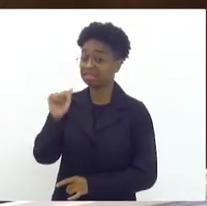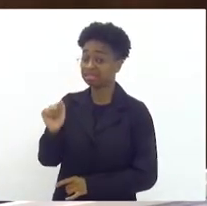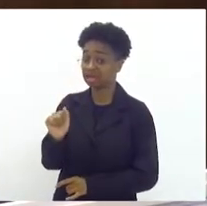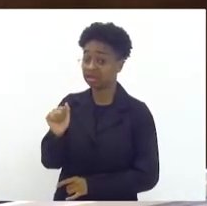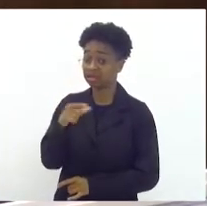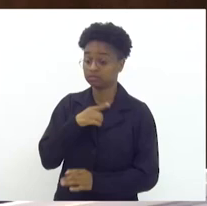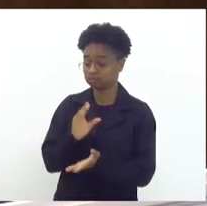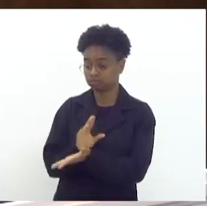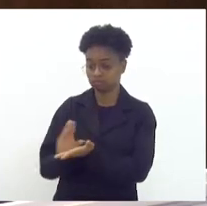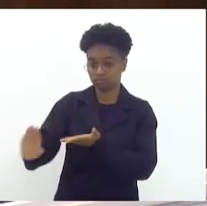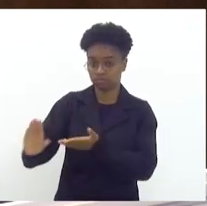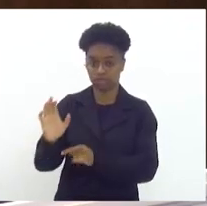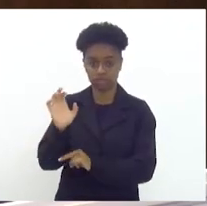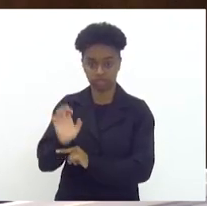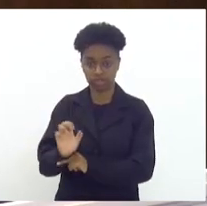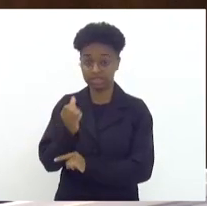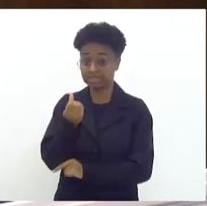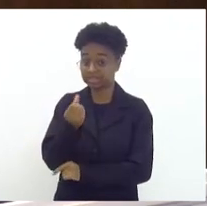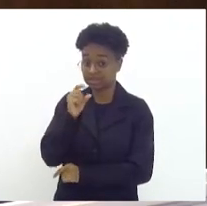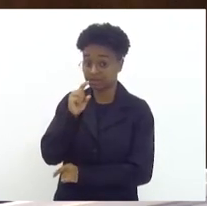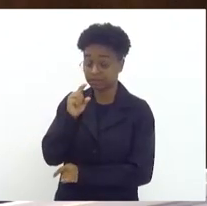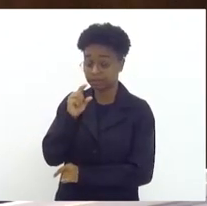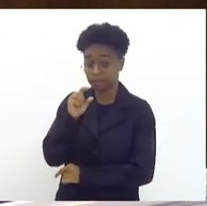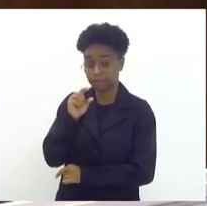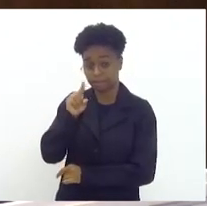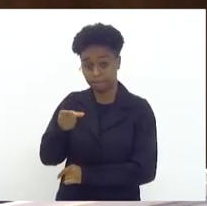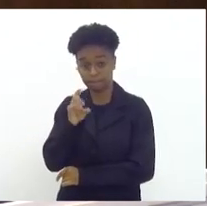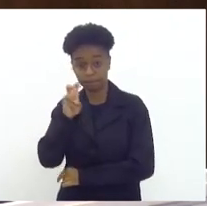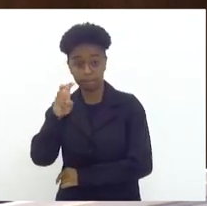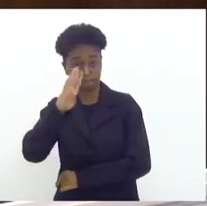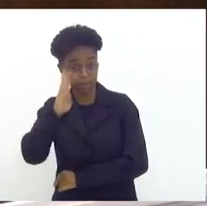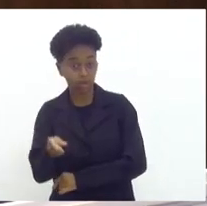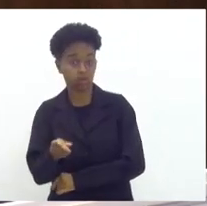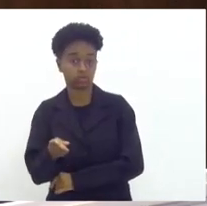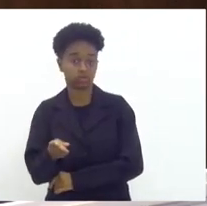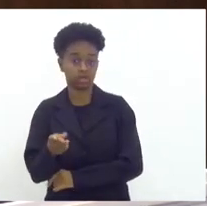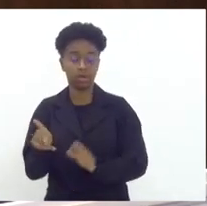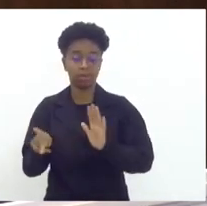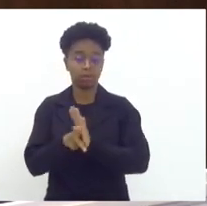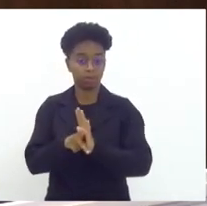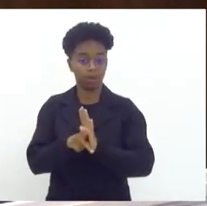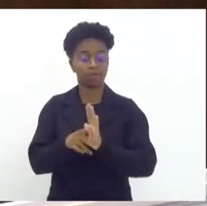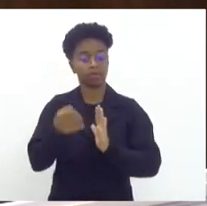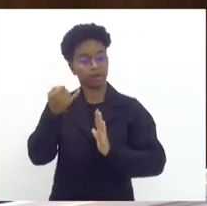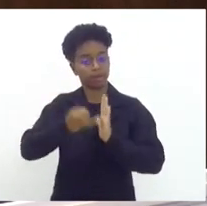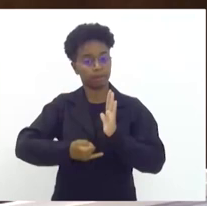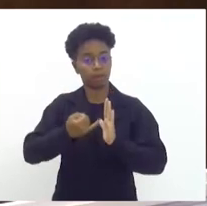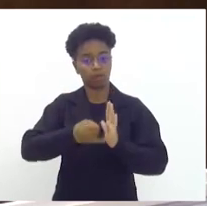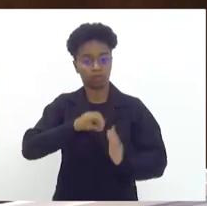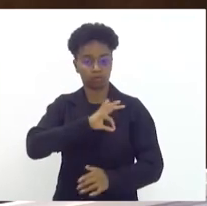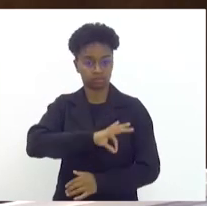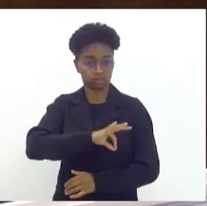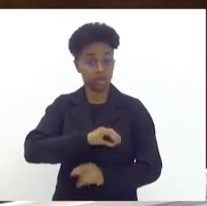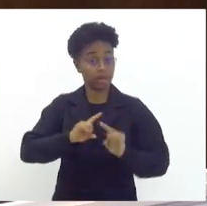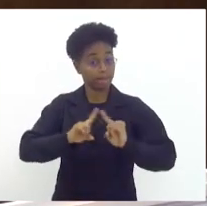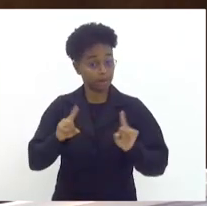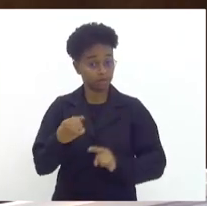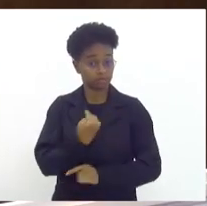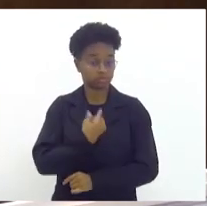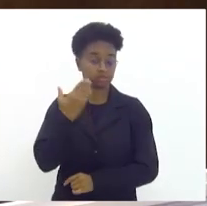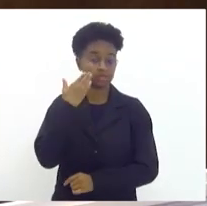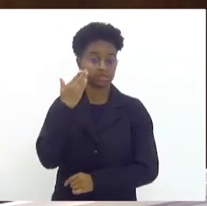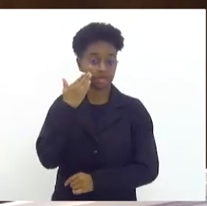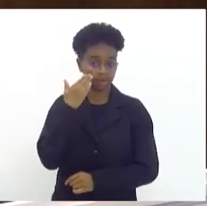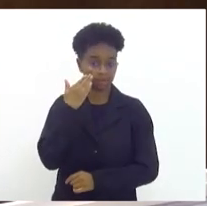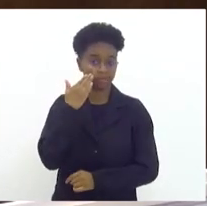no cofre do Estado 6 bilhões e meio do imposto de renda do funcionalismo e a gente sabe que o teor